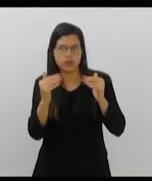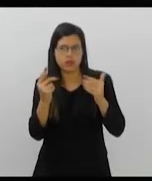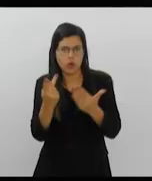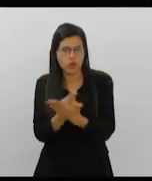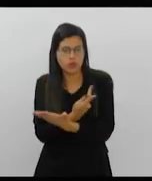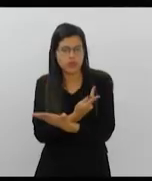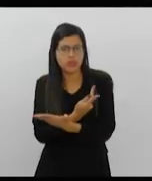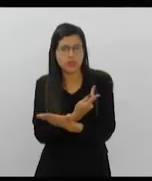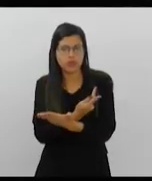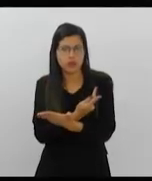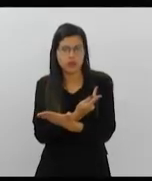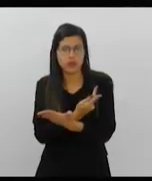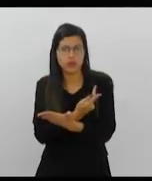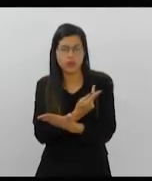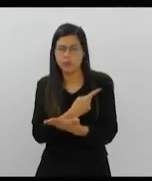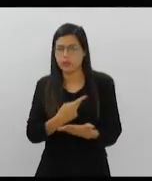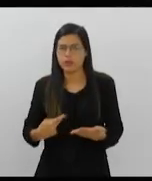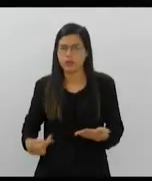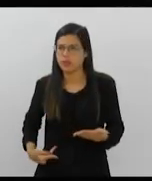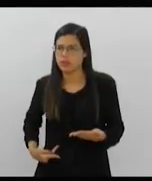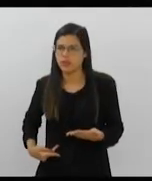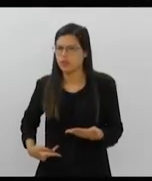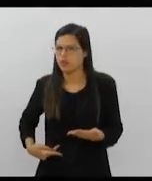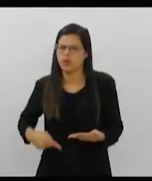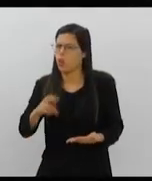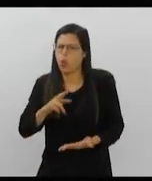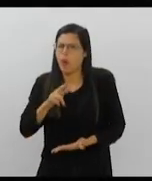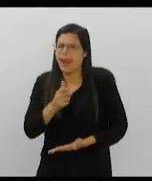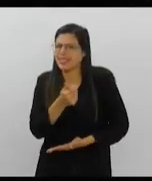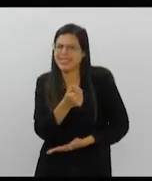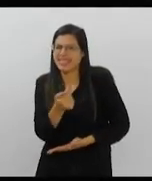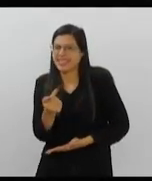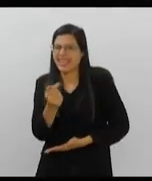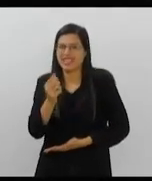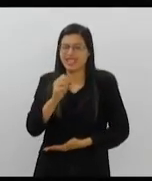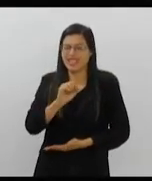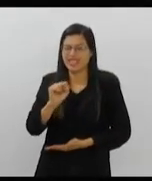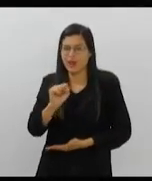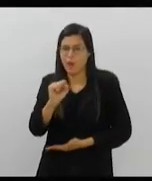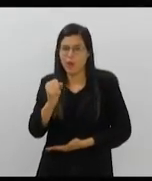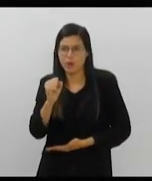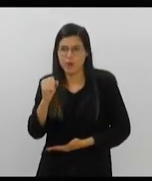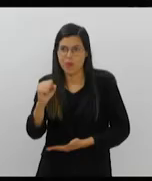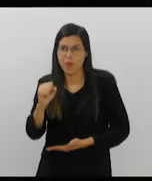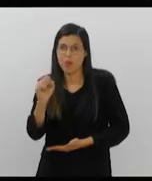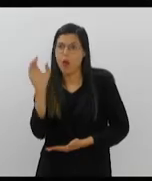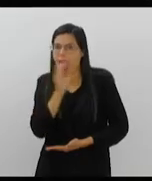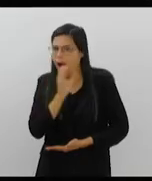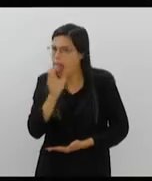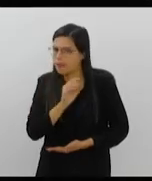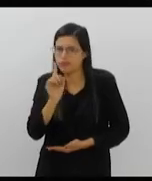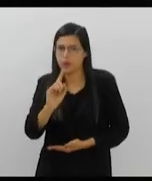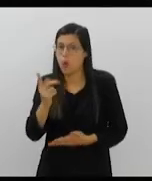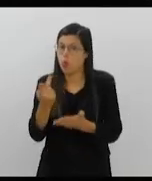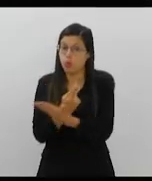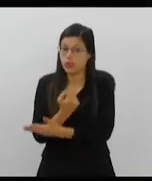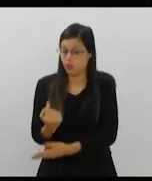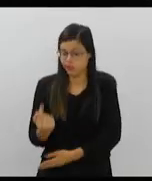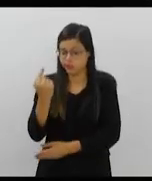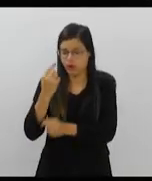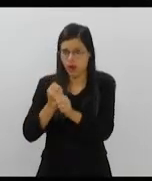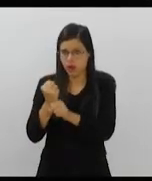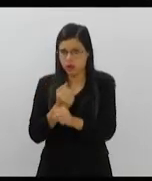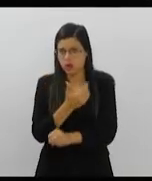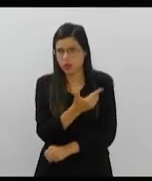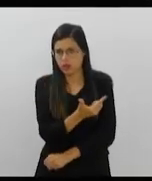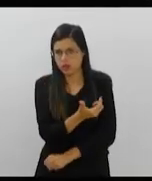senhor presidente, não foi em 17 segundos, foi em 2019, através de